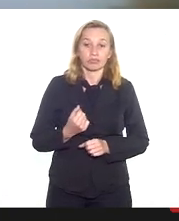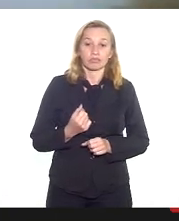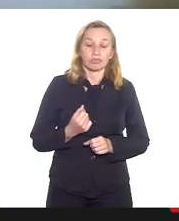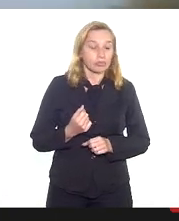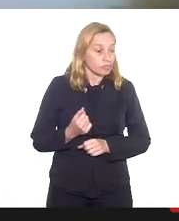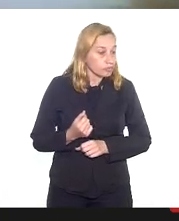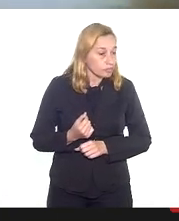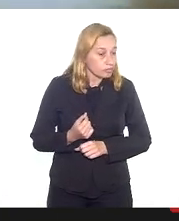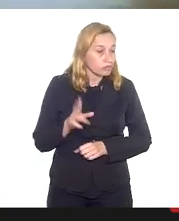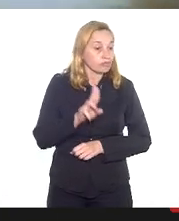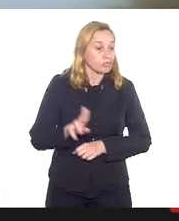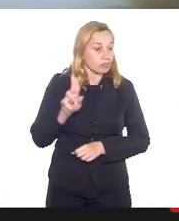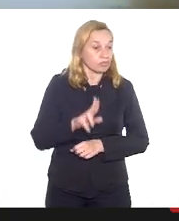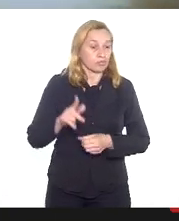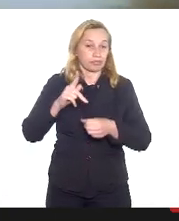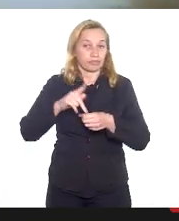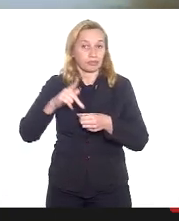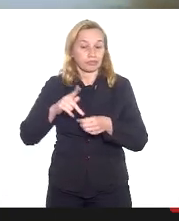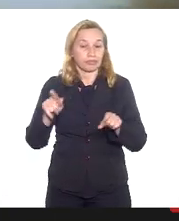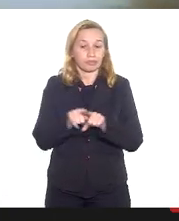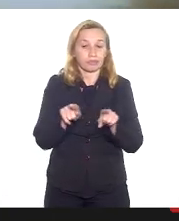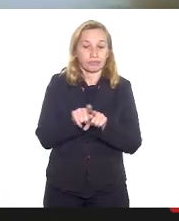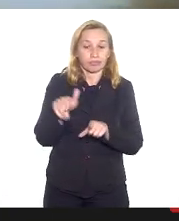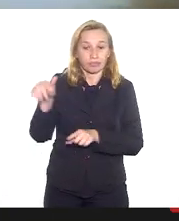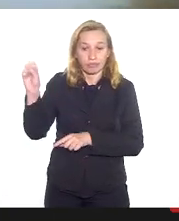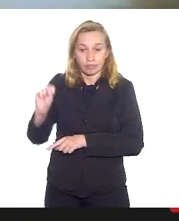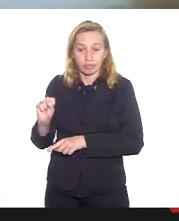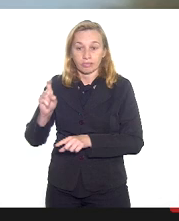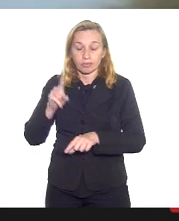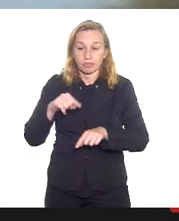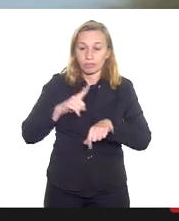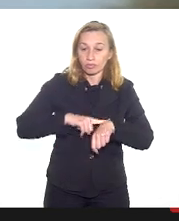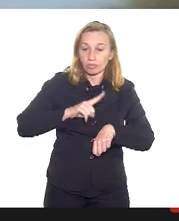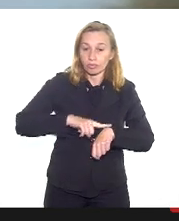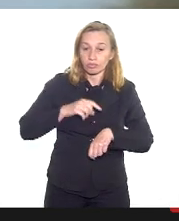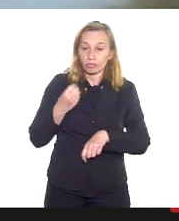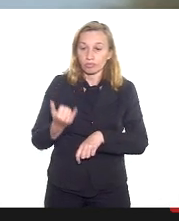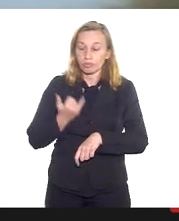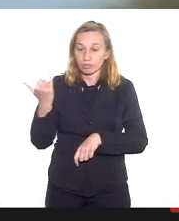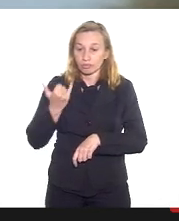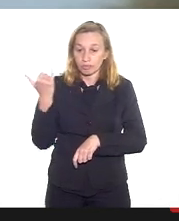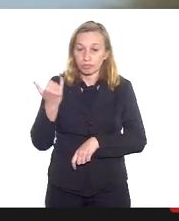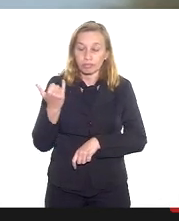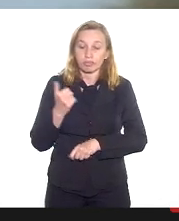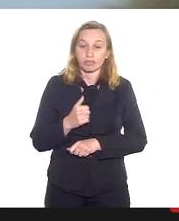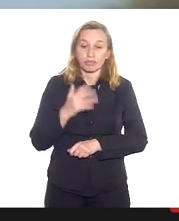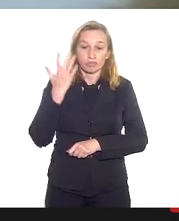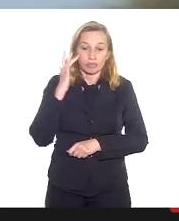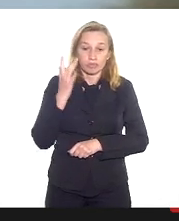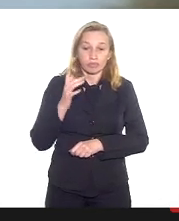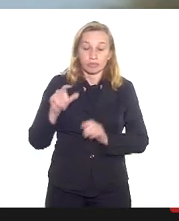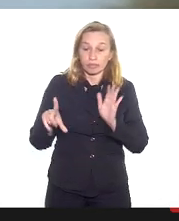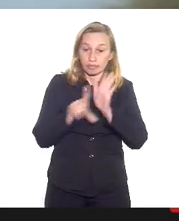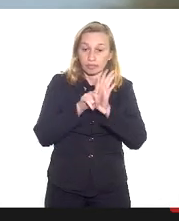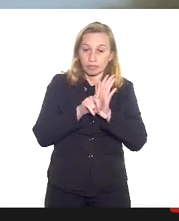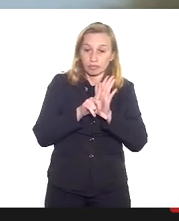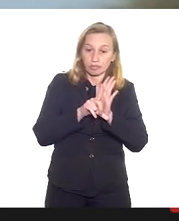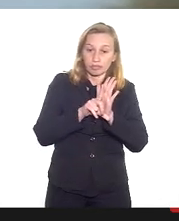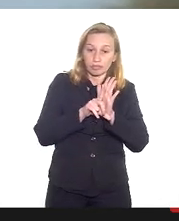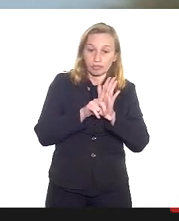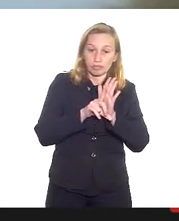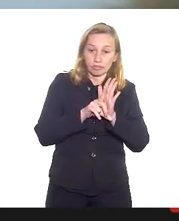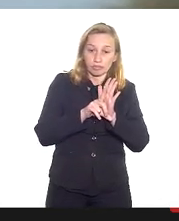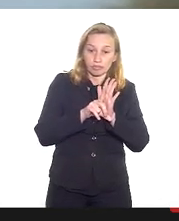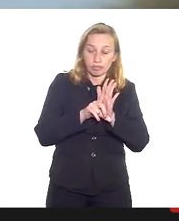de petróleo e gás. É um momento oportuno e distinto. Acho que as legislações